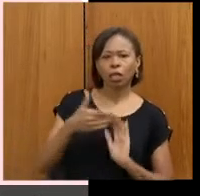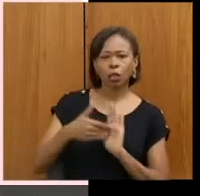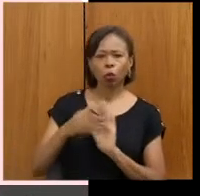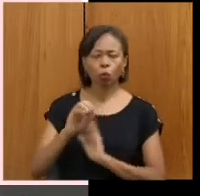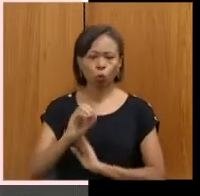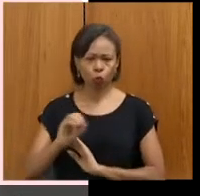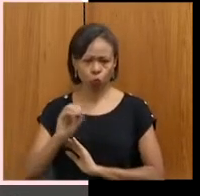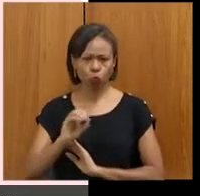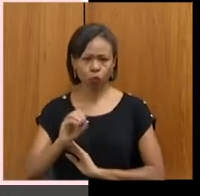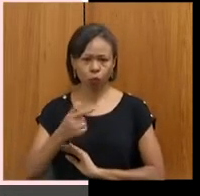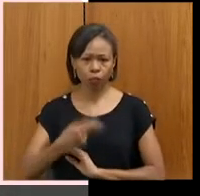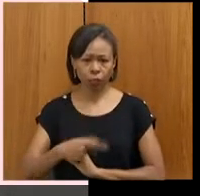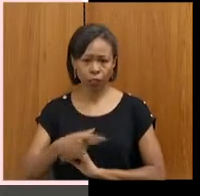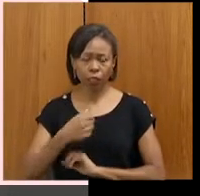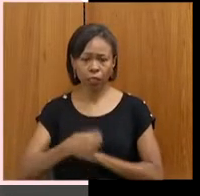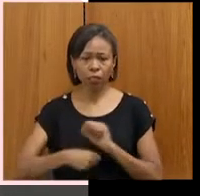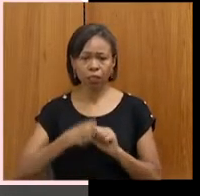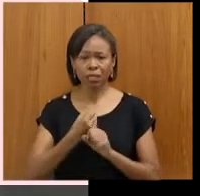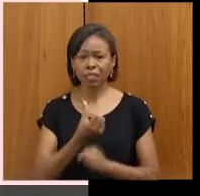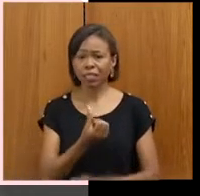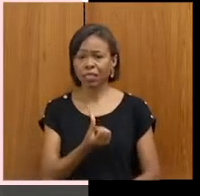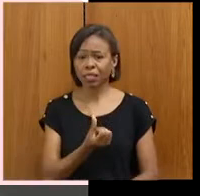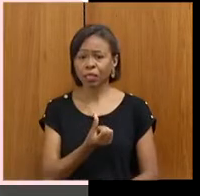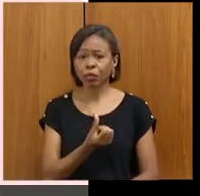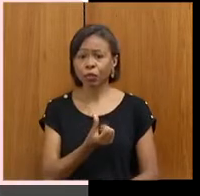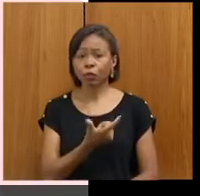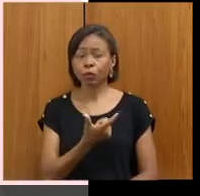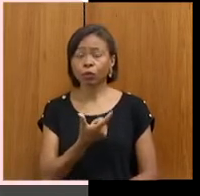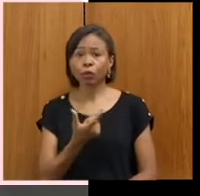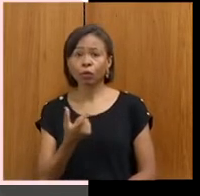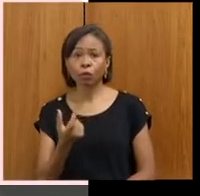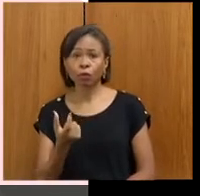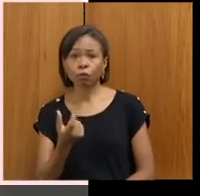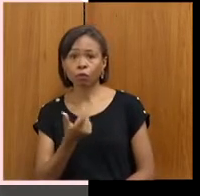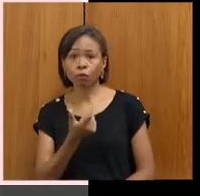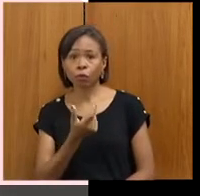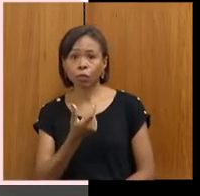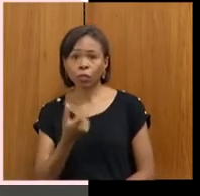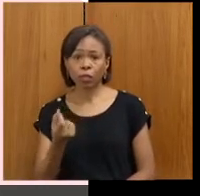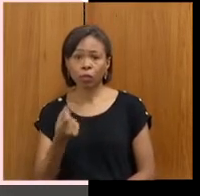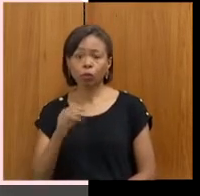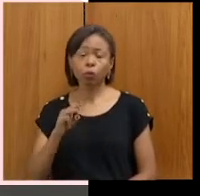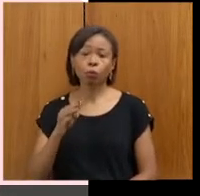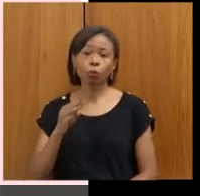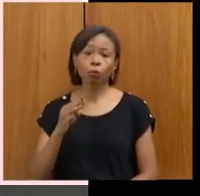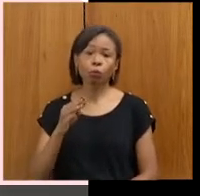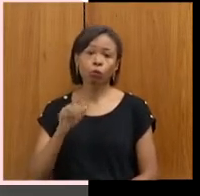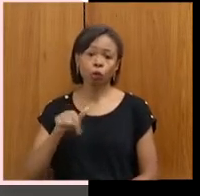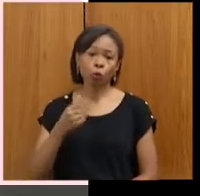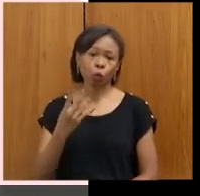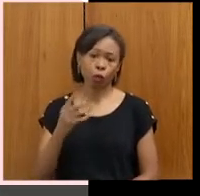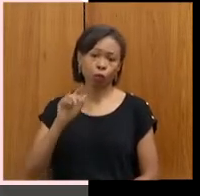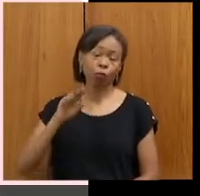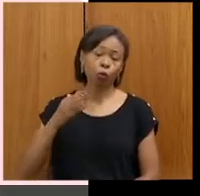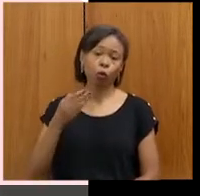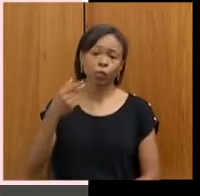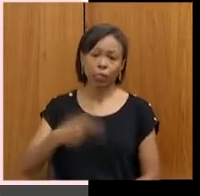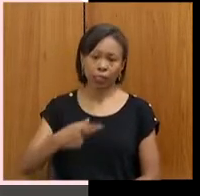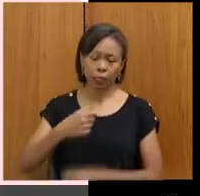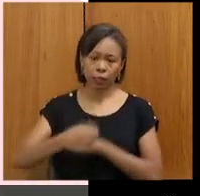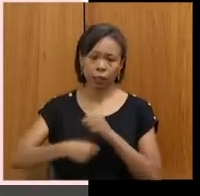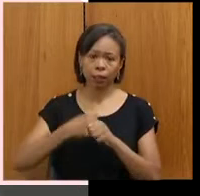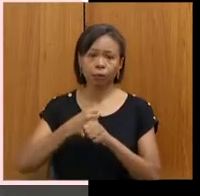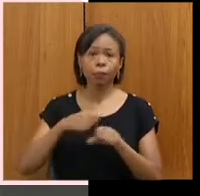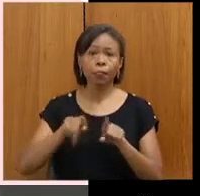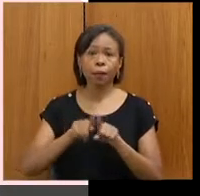615, 4 milhões de reais próximo por favor aí ainda resultado de um movimento de compensação